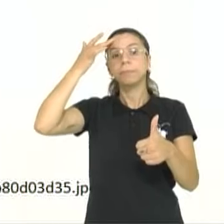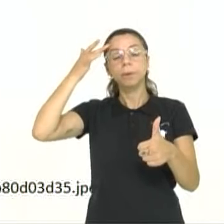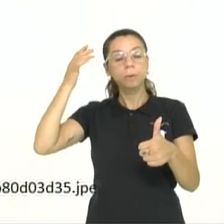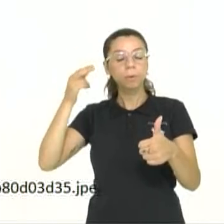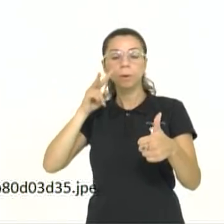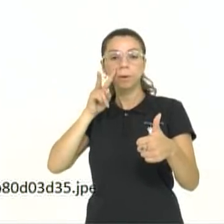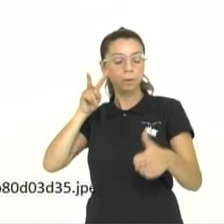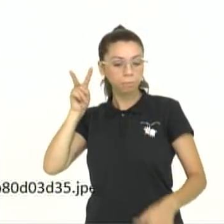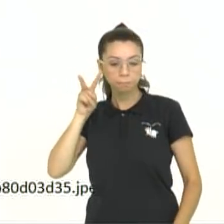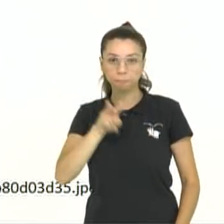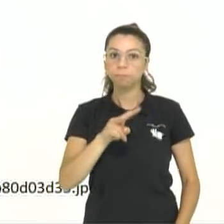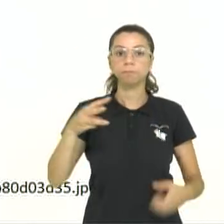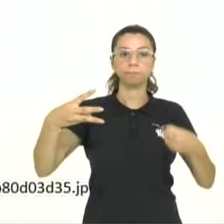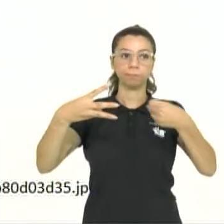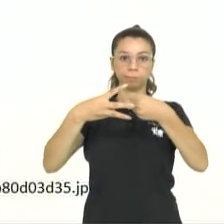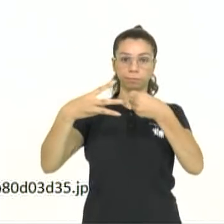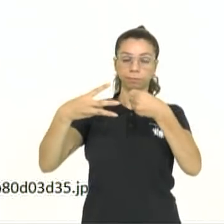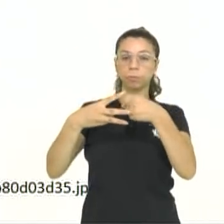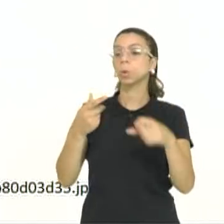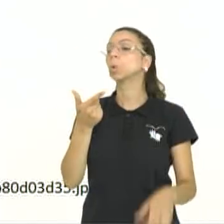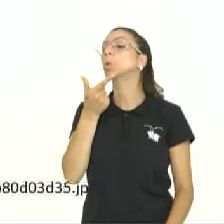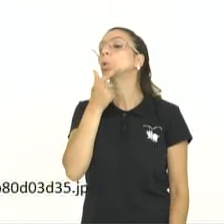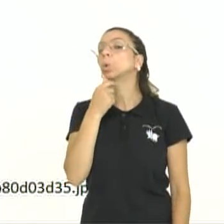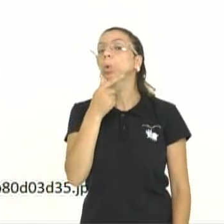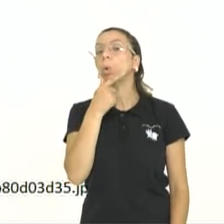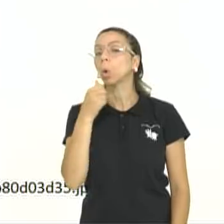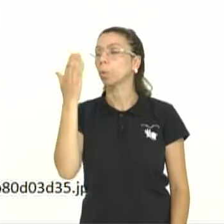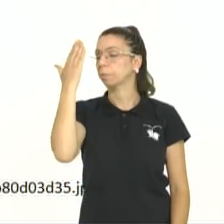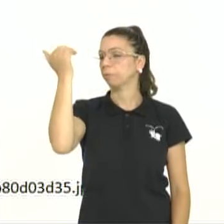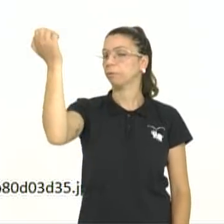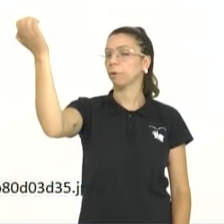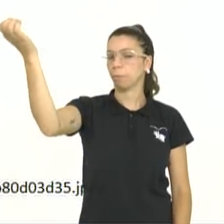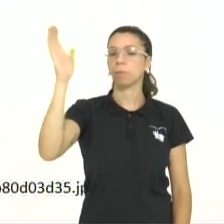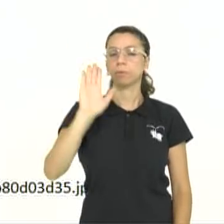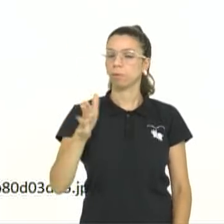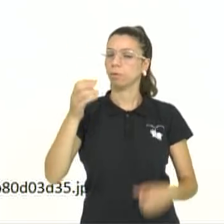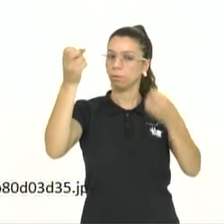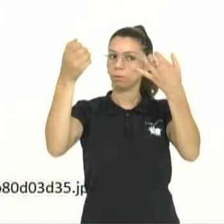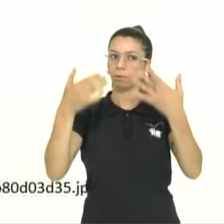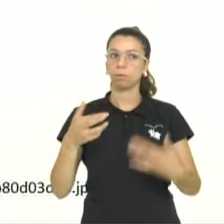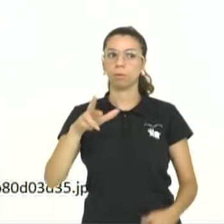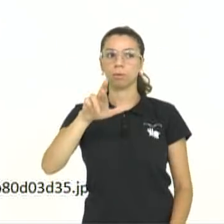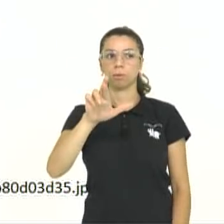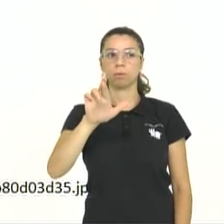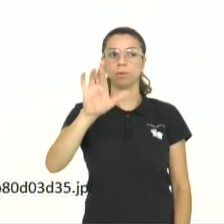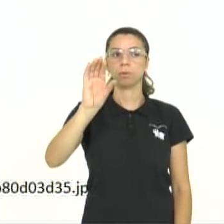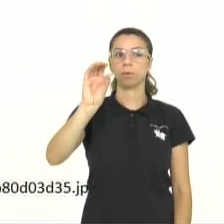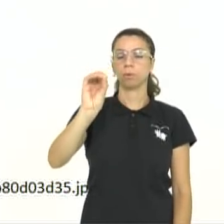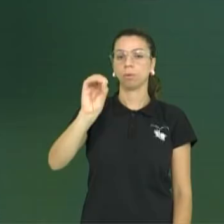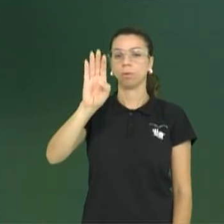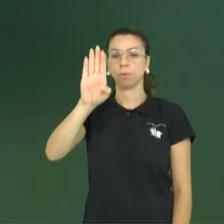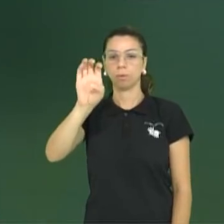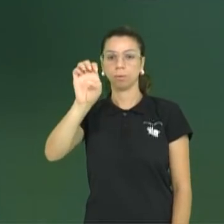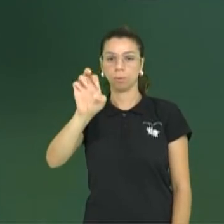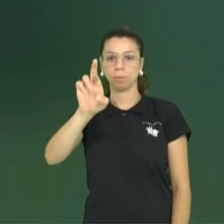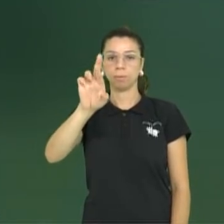foram descobertas por um rapaz muito famoso, nós já falamos sobre ele, Robert Hooke, lá em